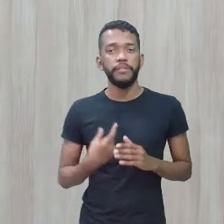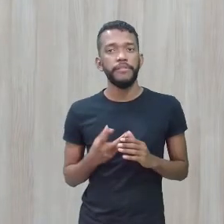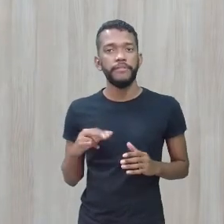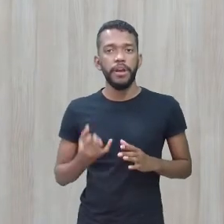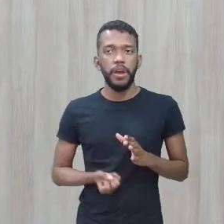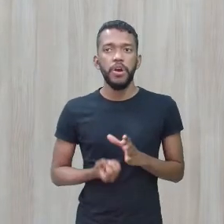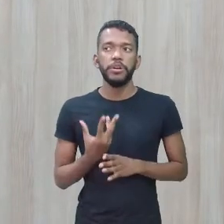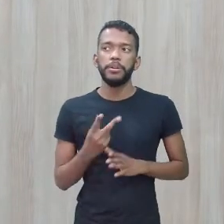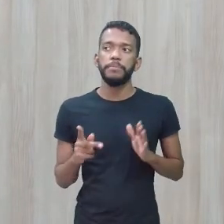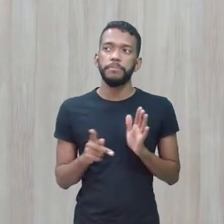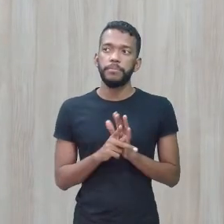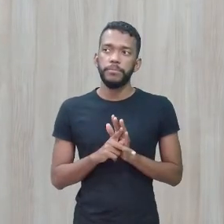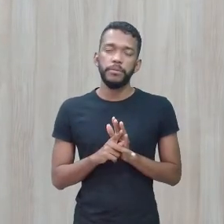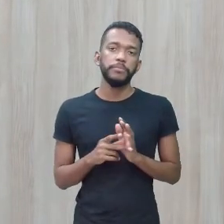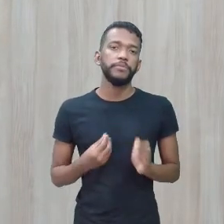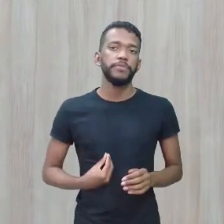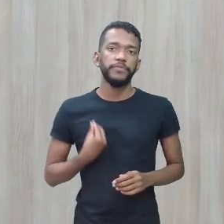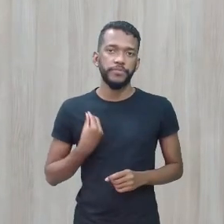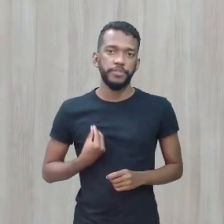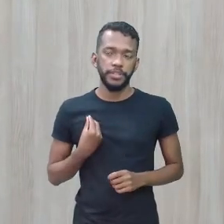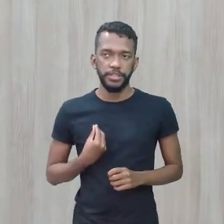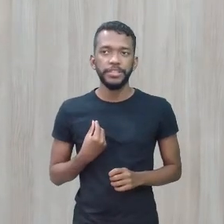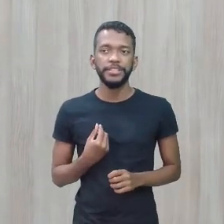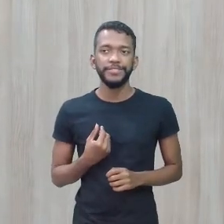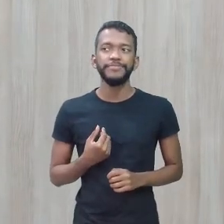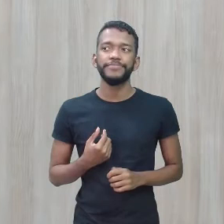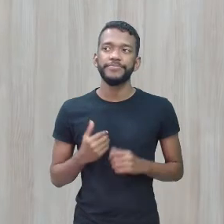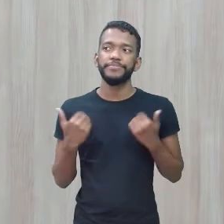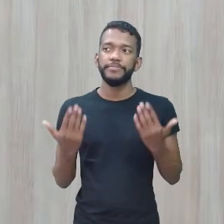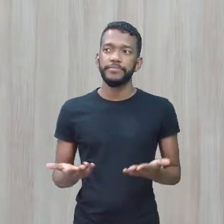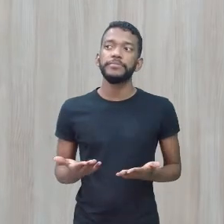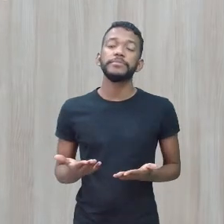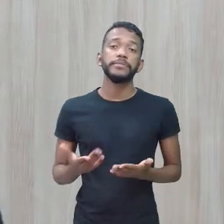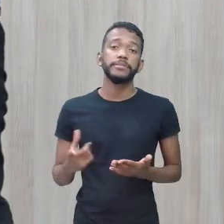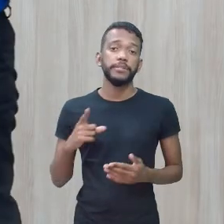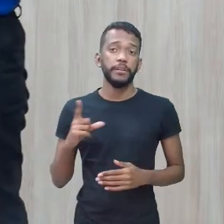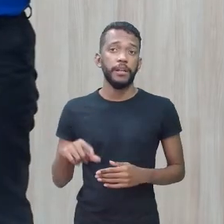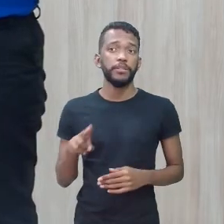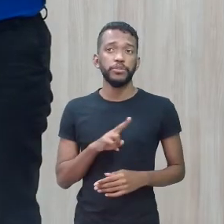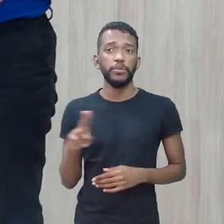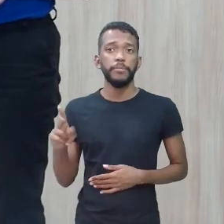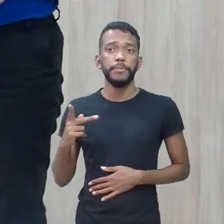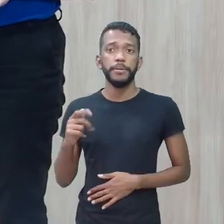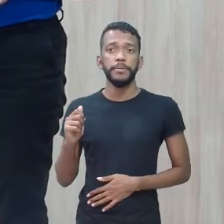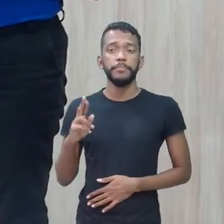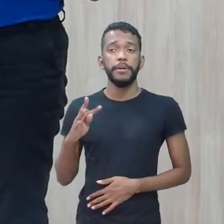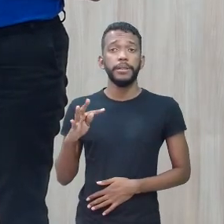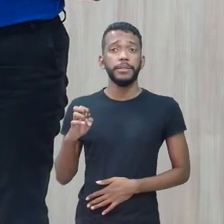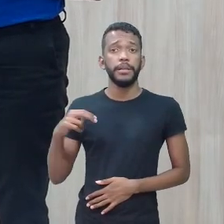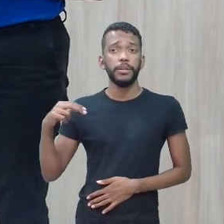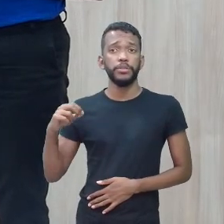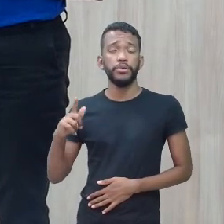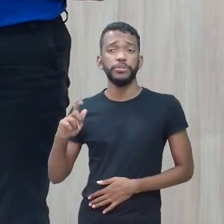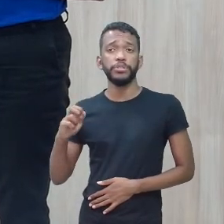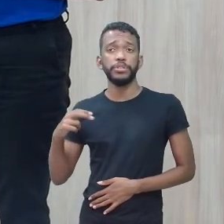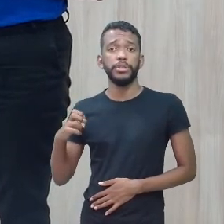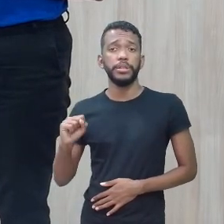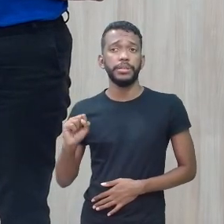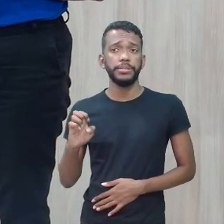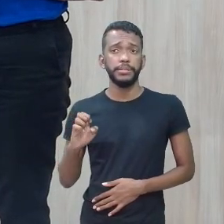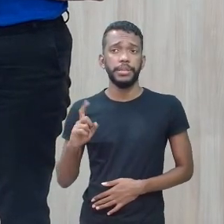origem a outra vida. Então, é chamada de partenogênese, esse tipo